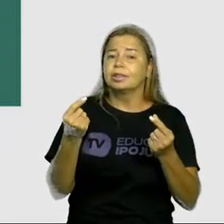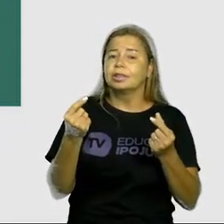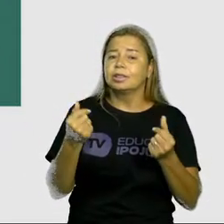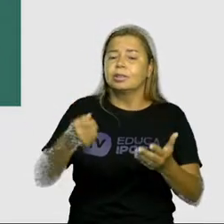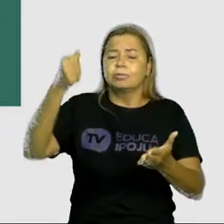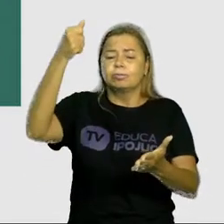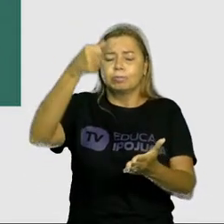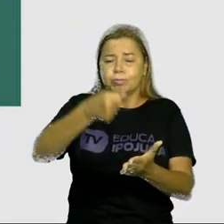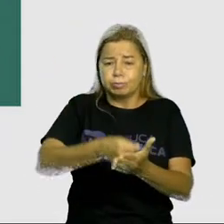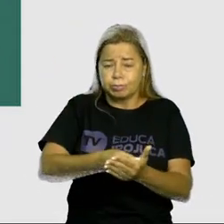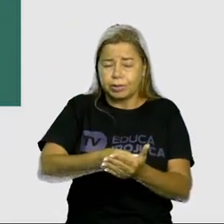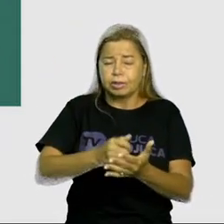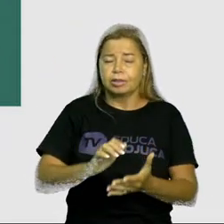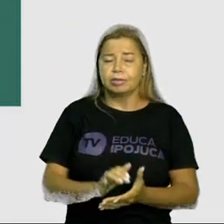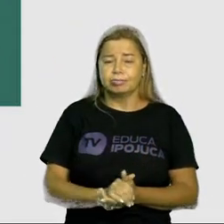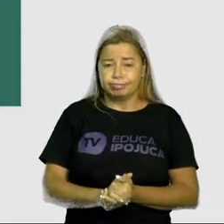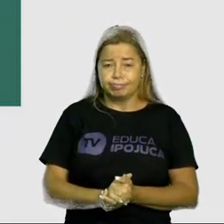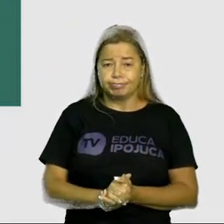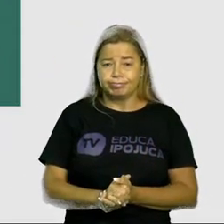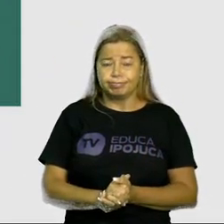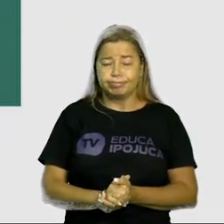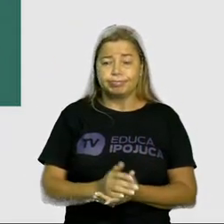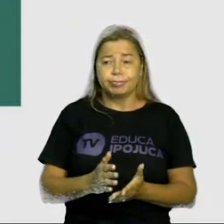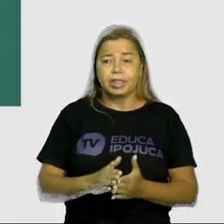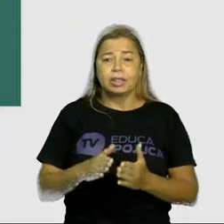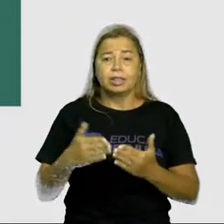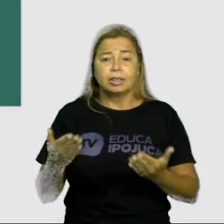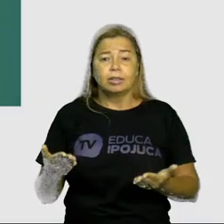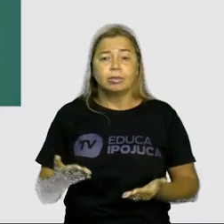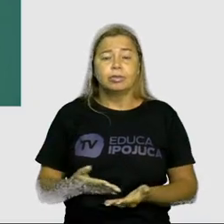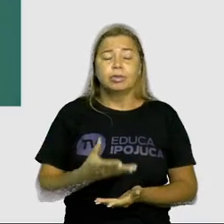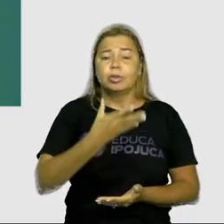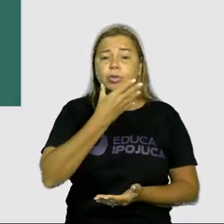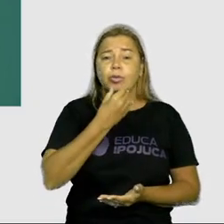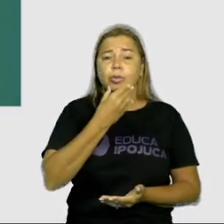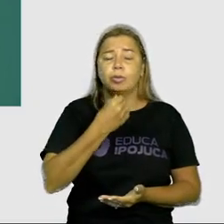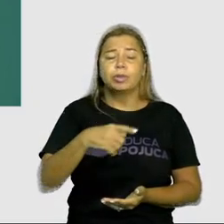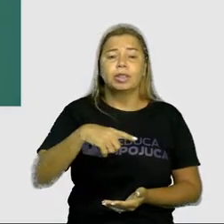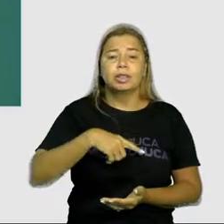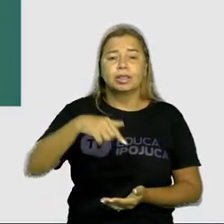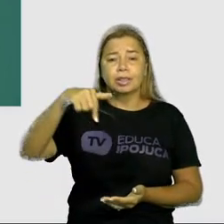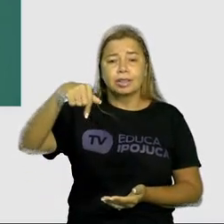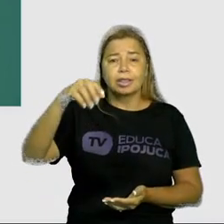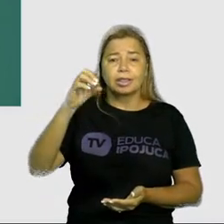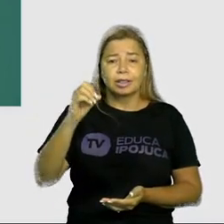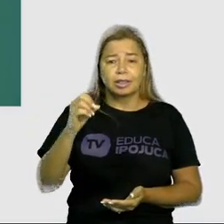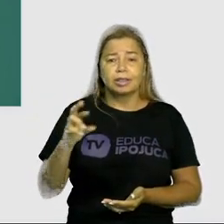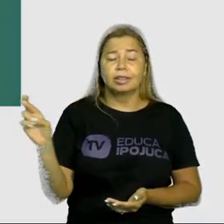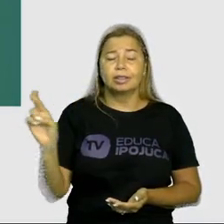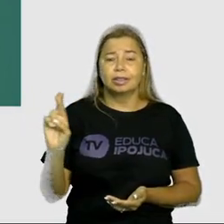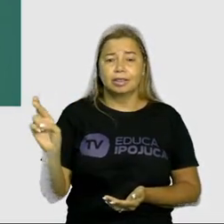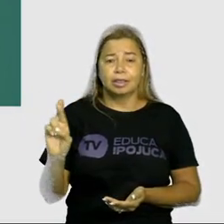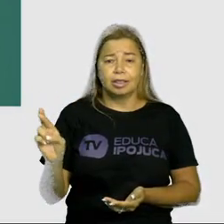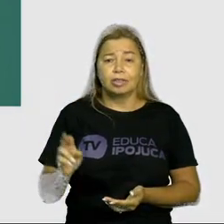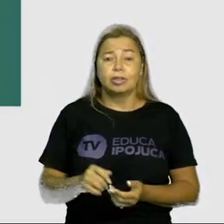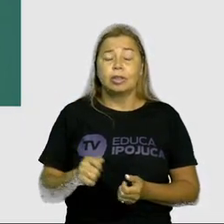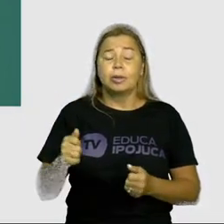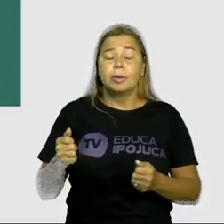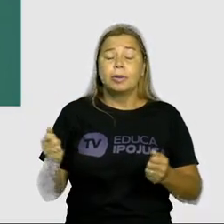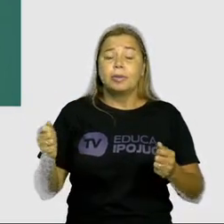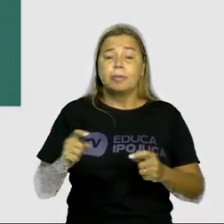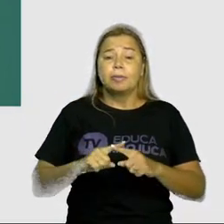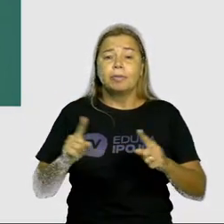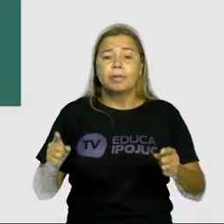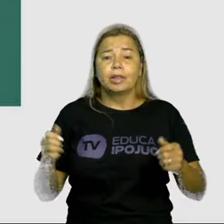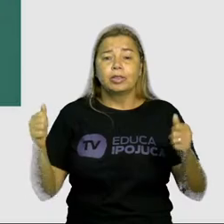que vocês entenderam sobre isso? Ele tem R$ 70,00, tem duas dívidas para pagar. Uma de R$ 38,00 e